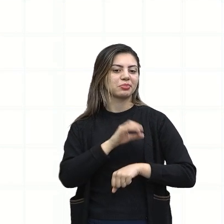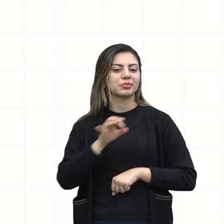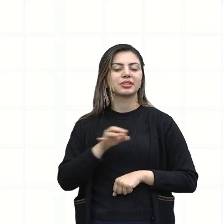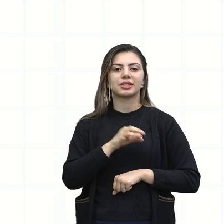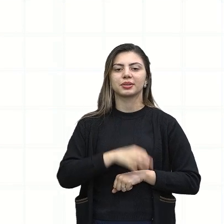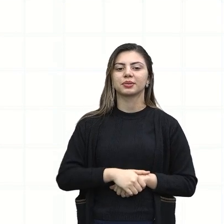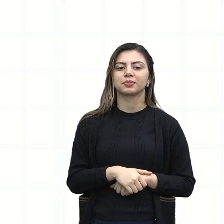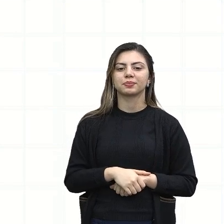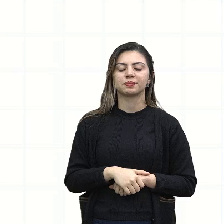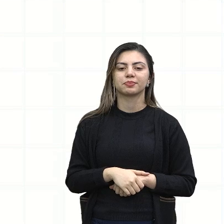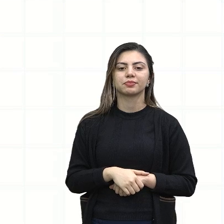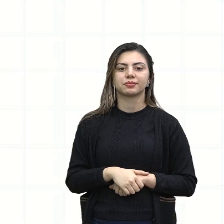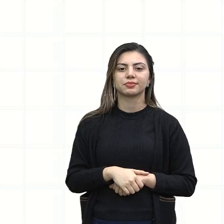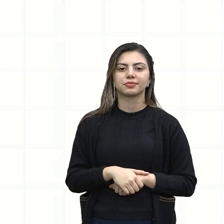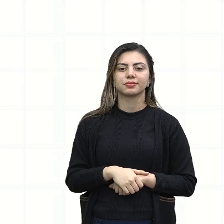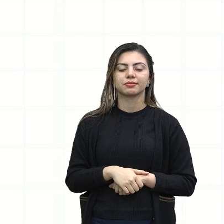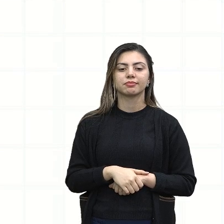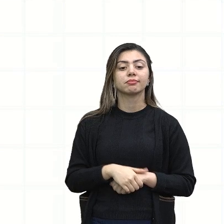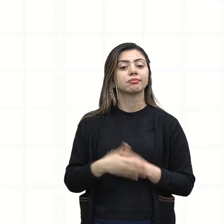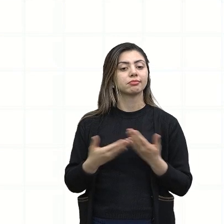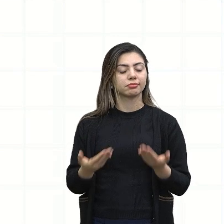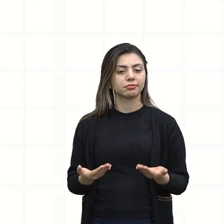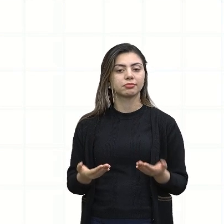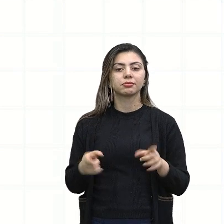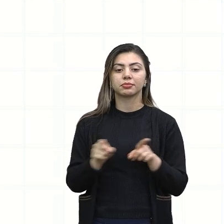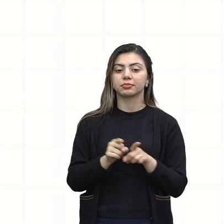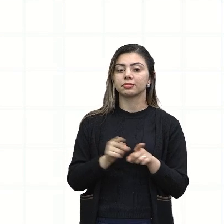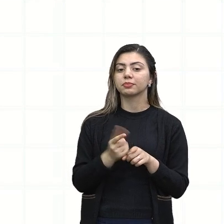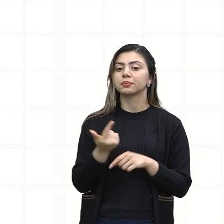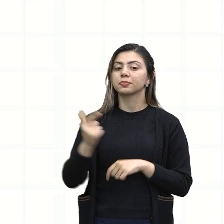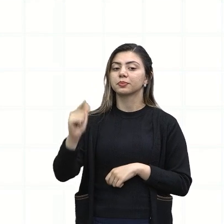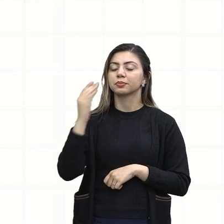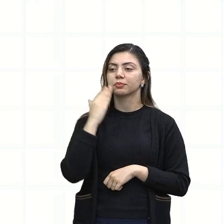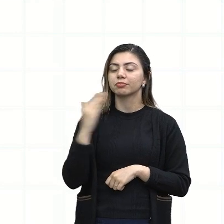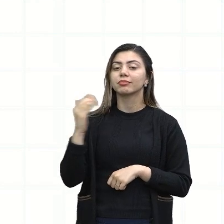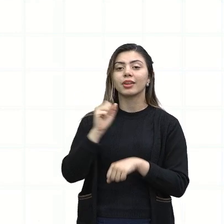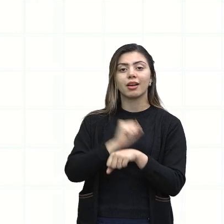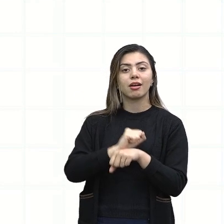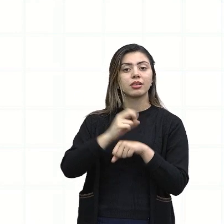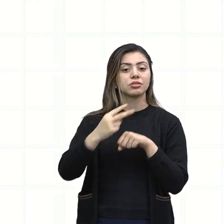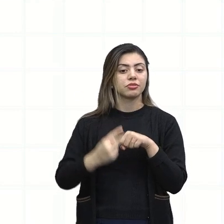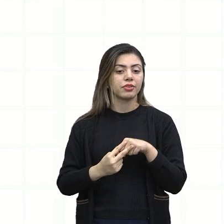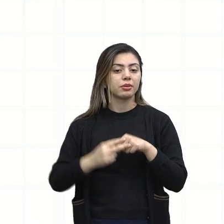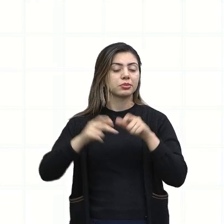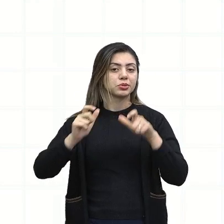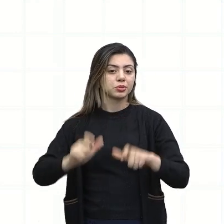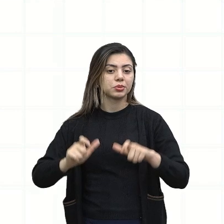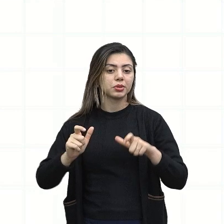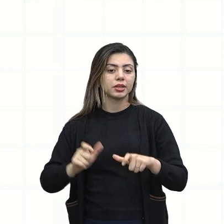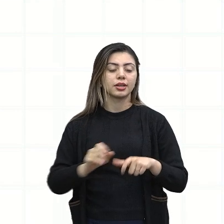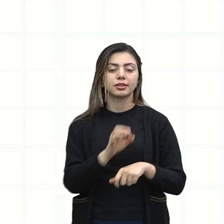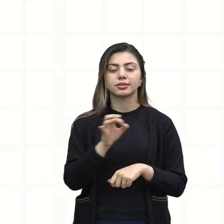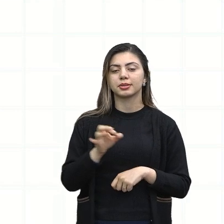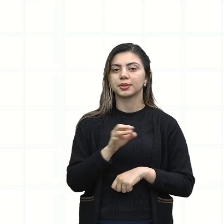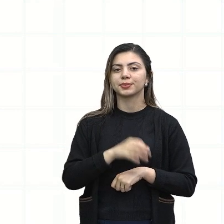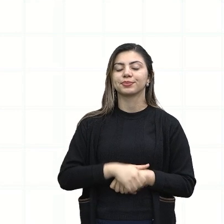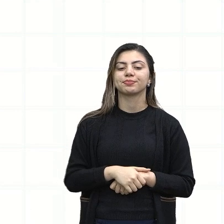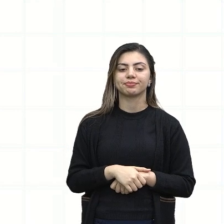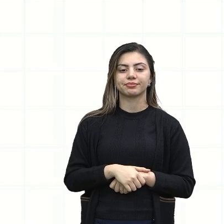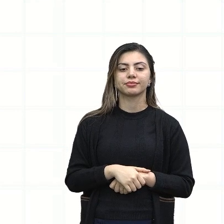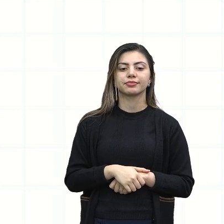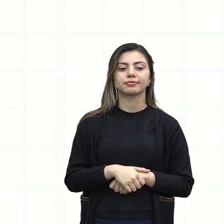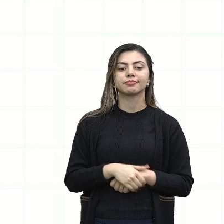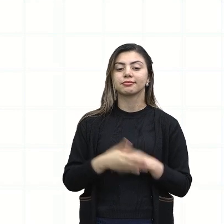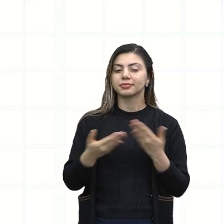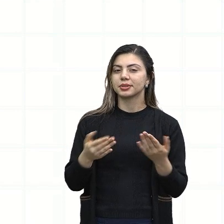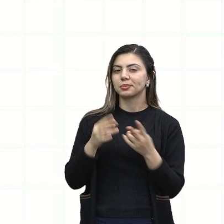ok? E temos ainda os advérbios de lugar. Adverbs of place. Então,